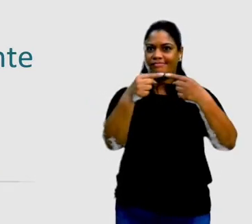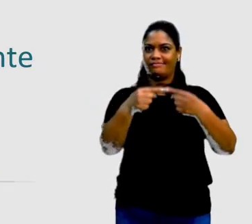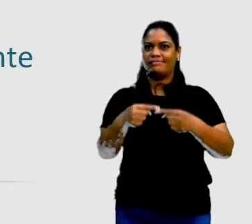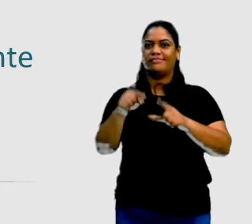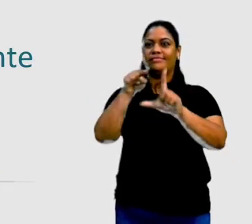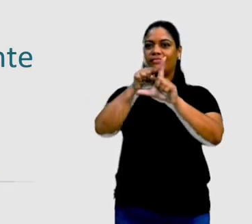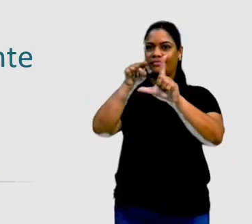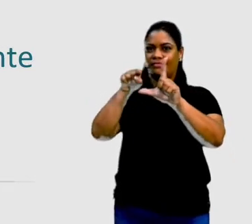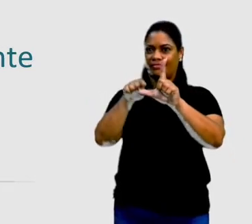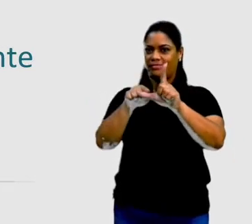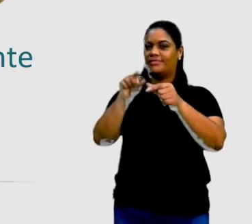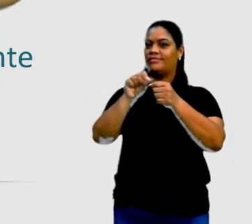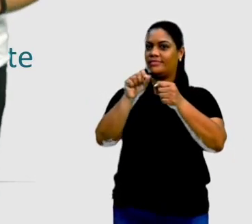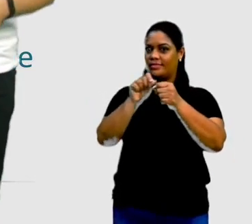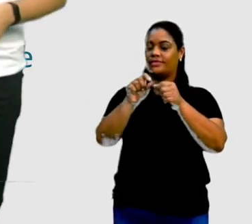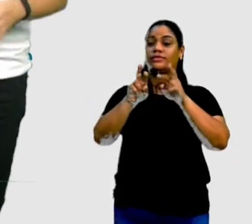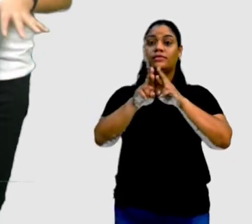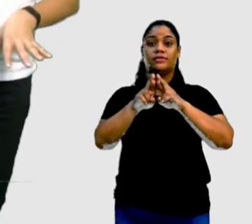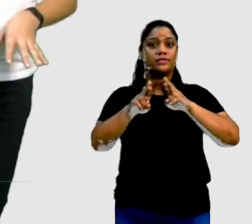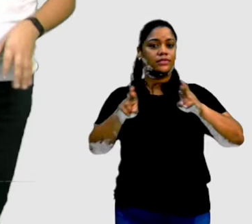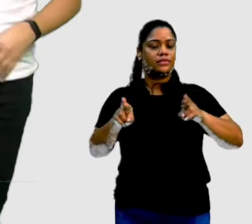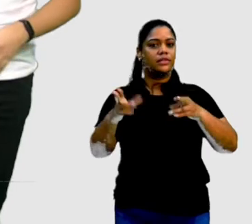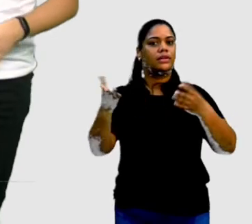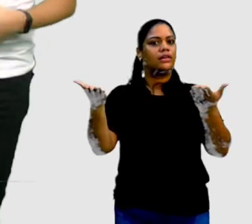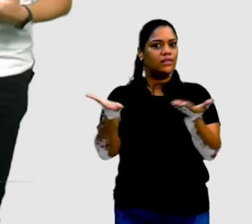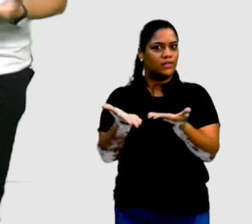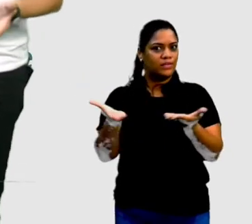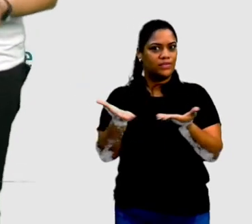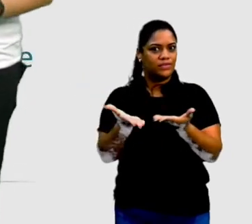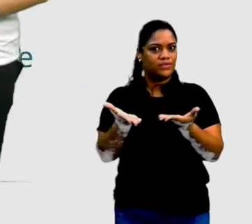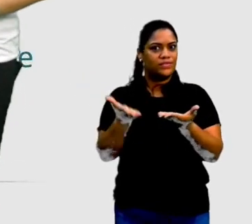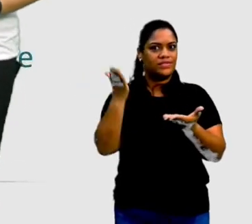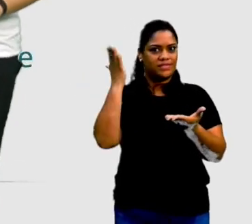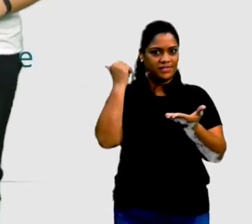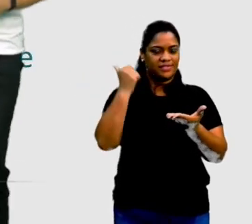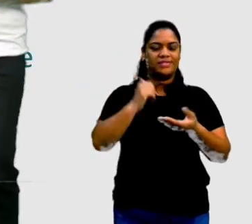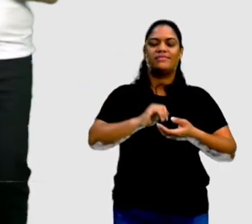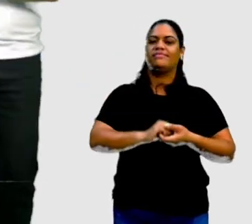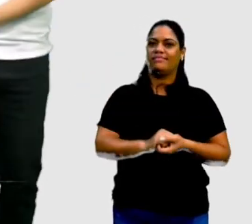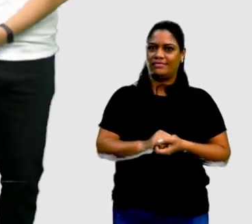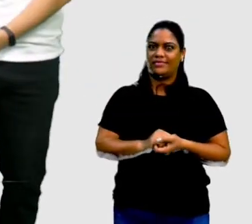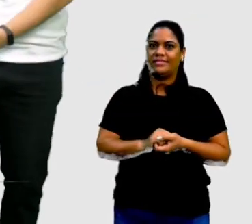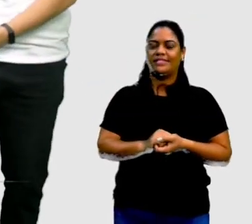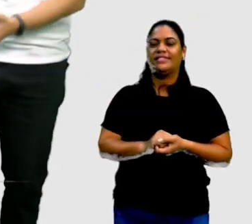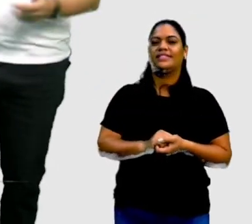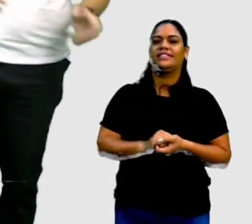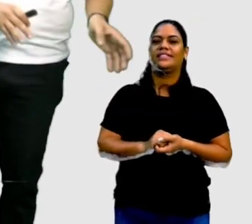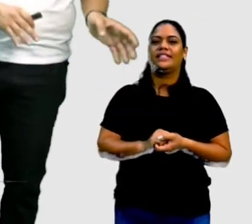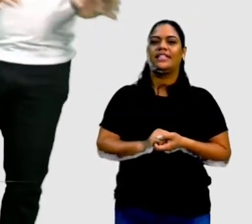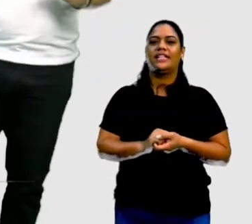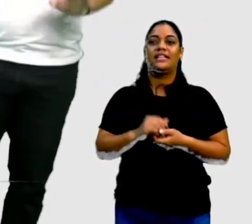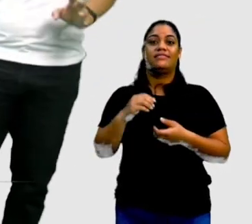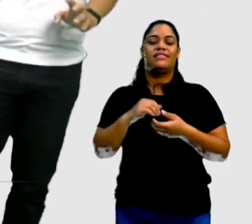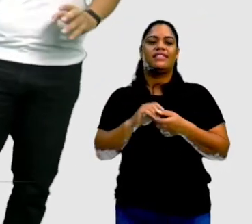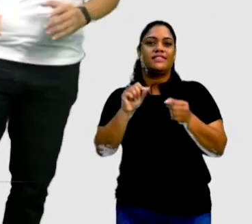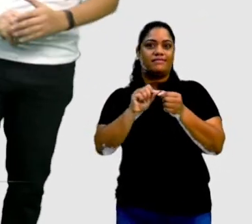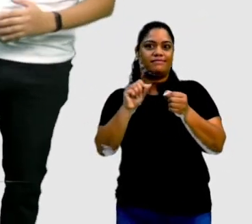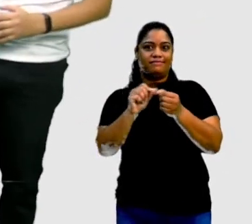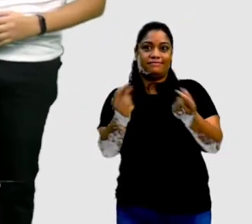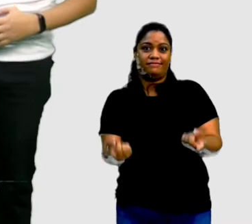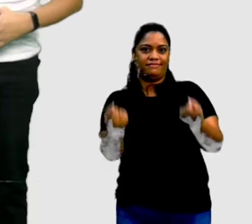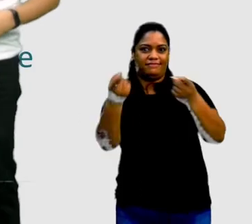ângulos formados por retas e hoje a gente vai identificar grandezas que são diretamente ou